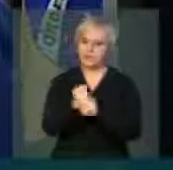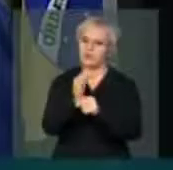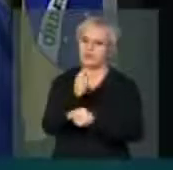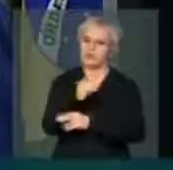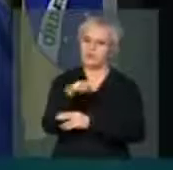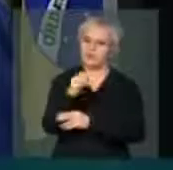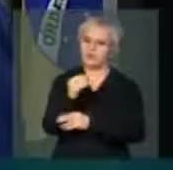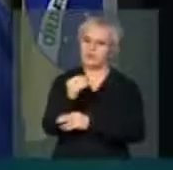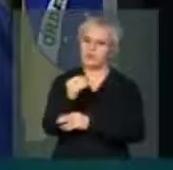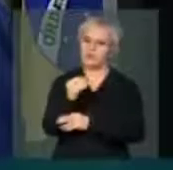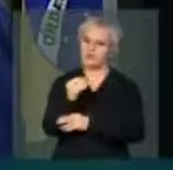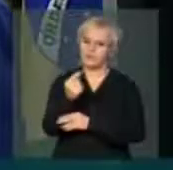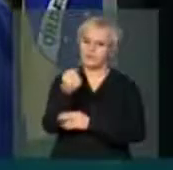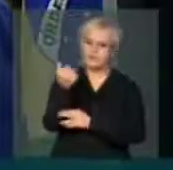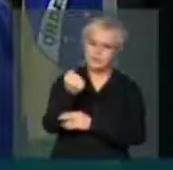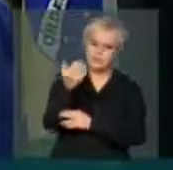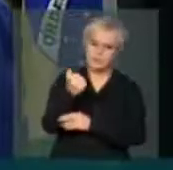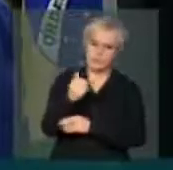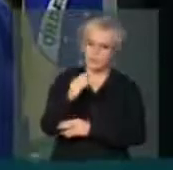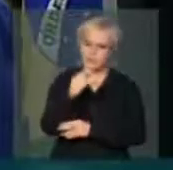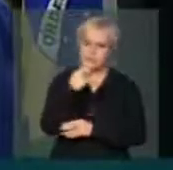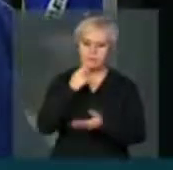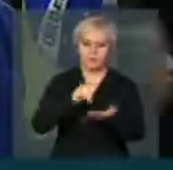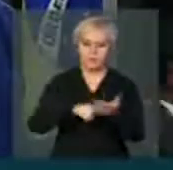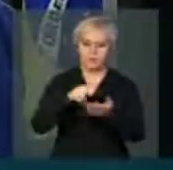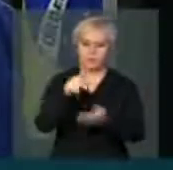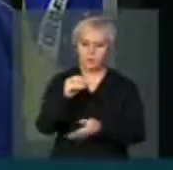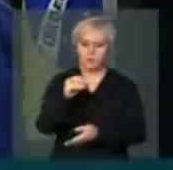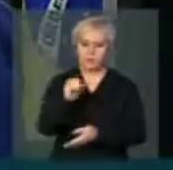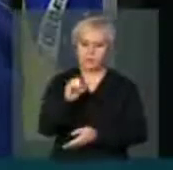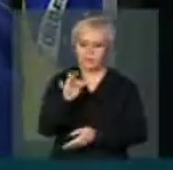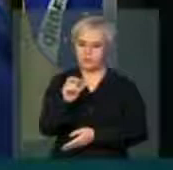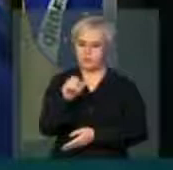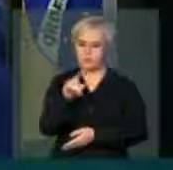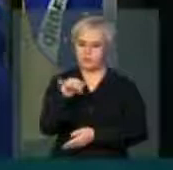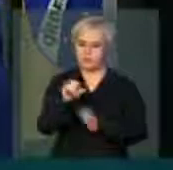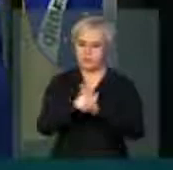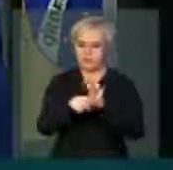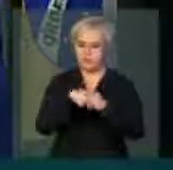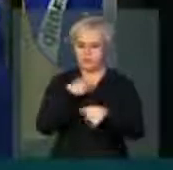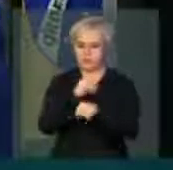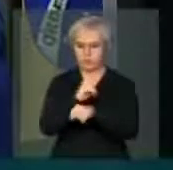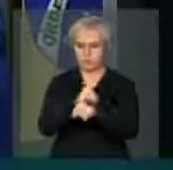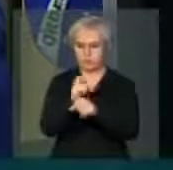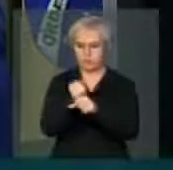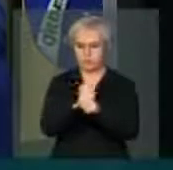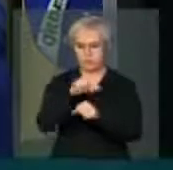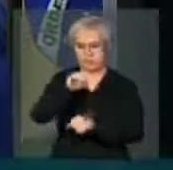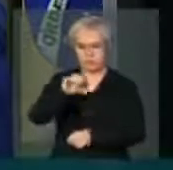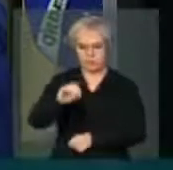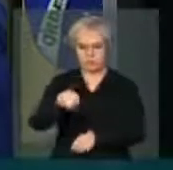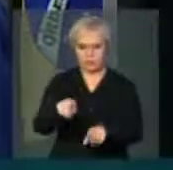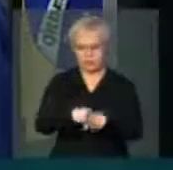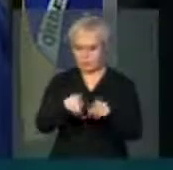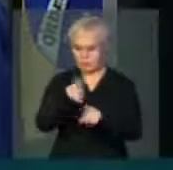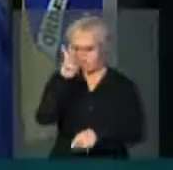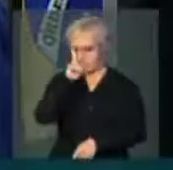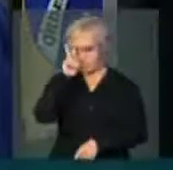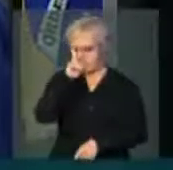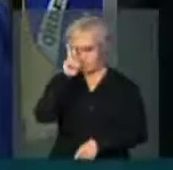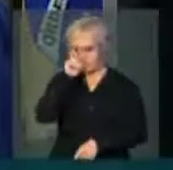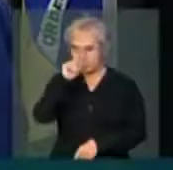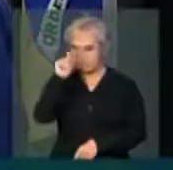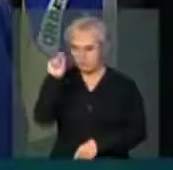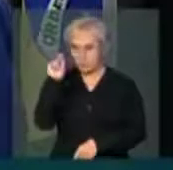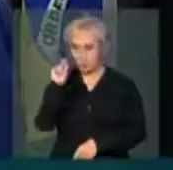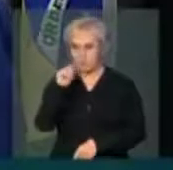Correios, o Postales, que tive a honra de dirigir nos anos 90. Não nos esquecemos que a gênese do